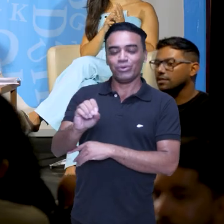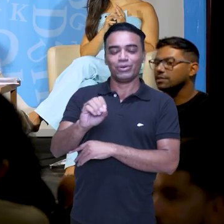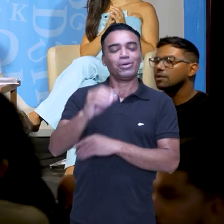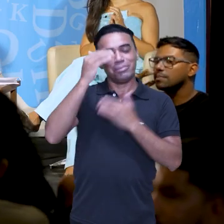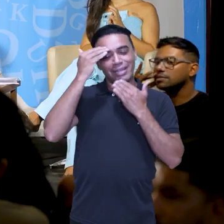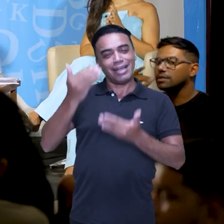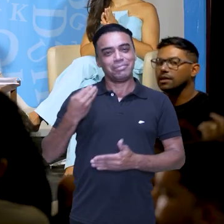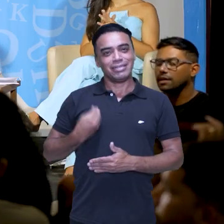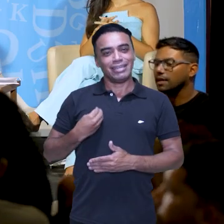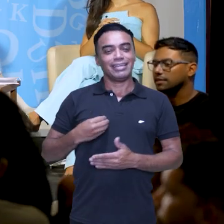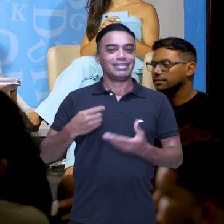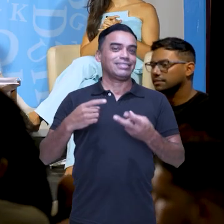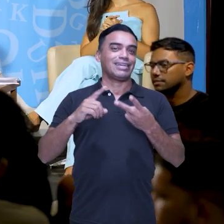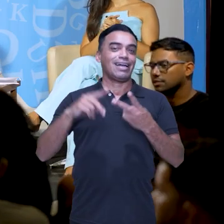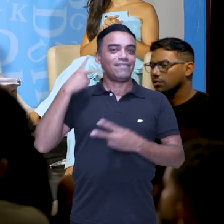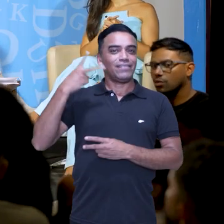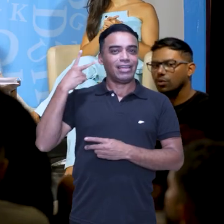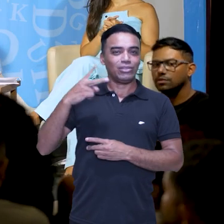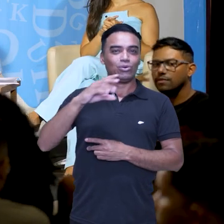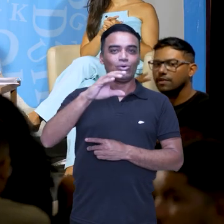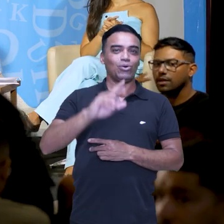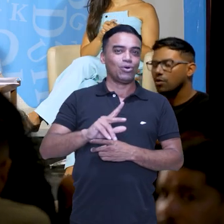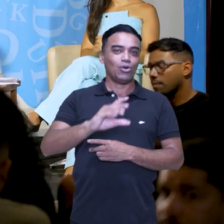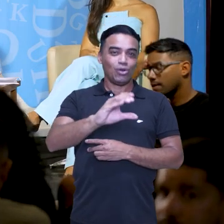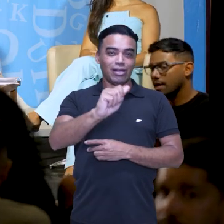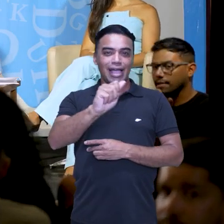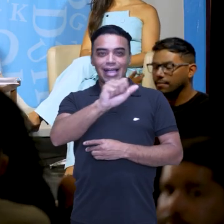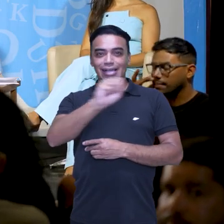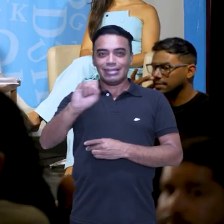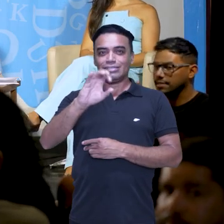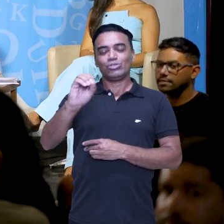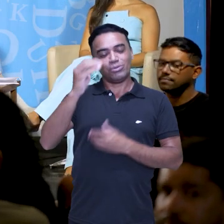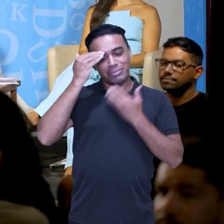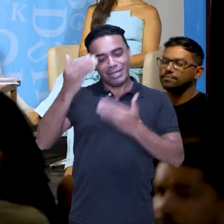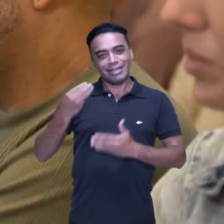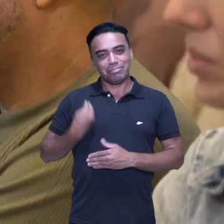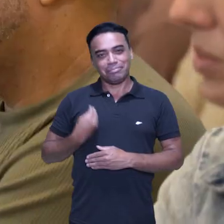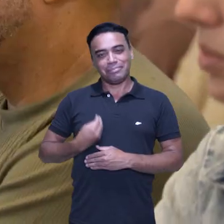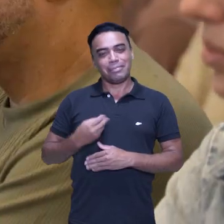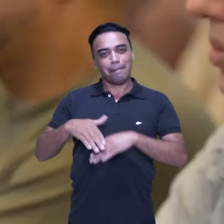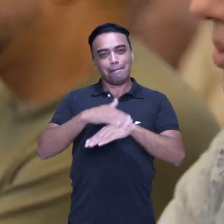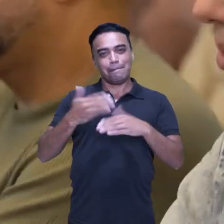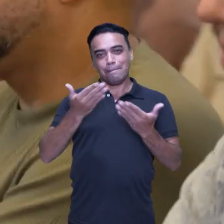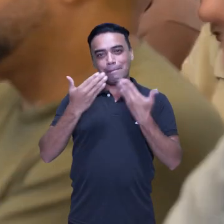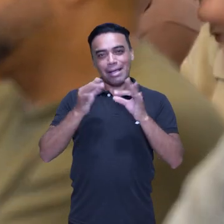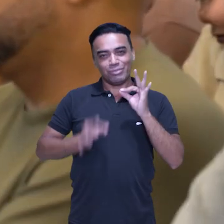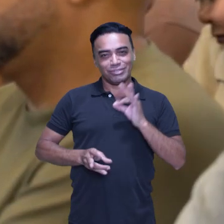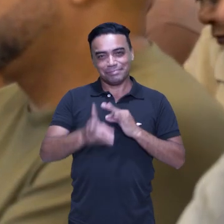presença. O Cássio, vereador. Obrigado pela presença aí no nosso bate-papo. Sempre um papo. Boa